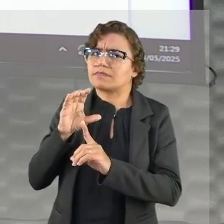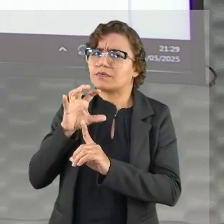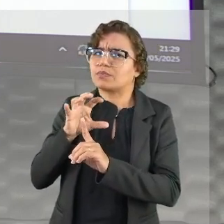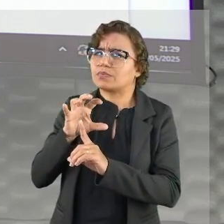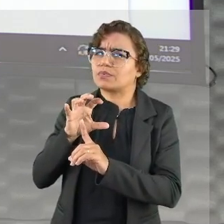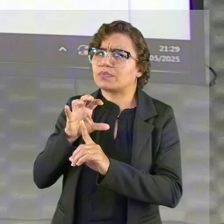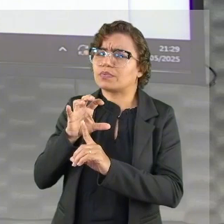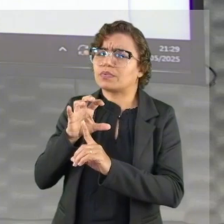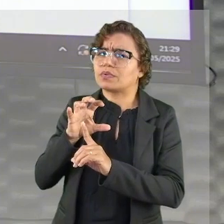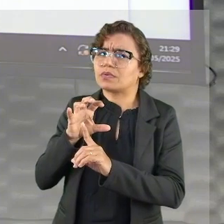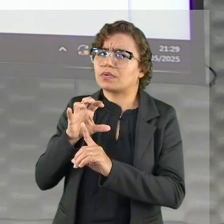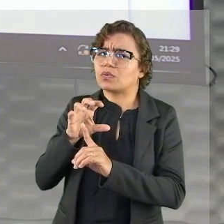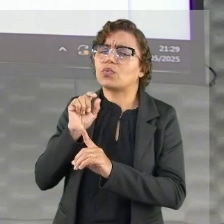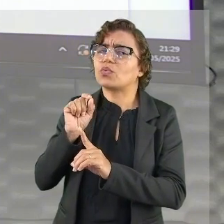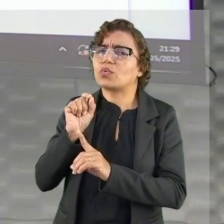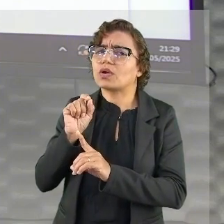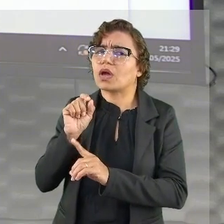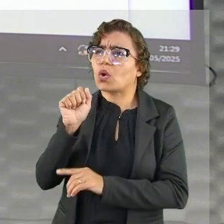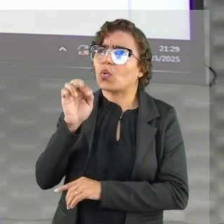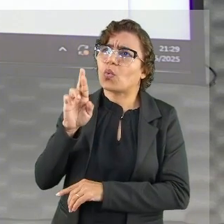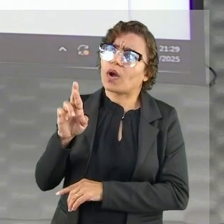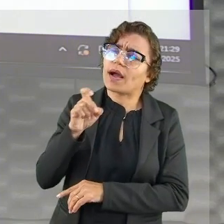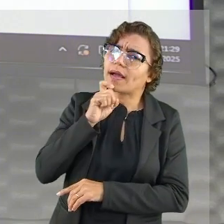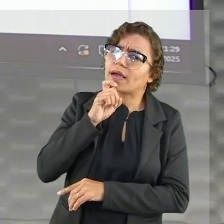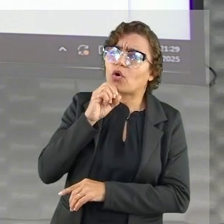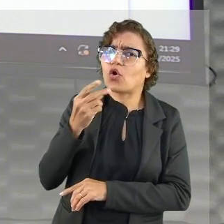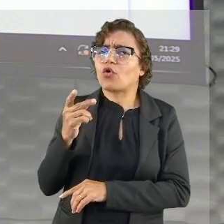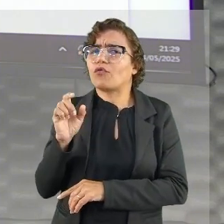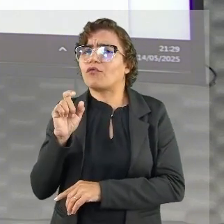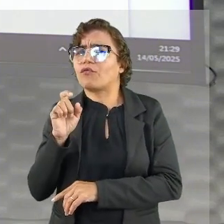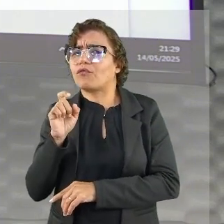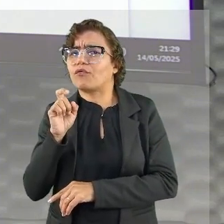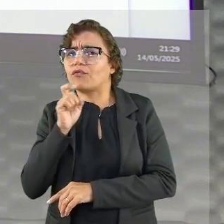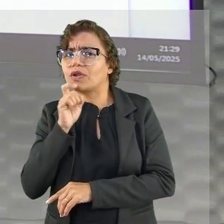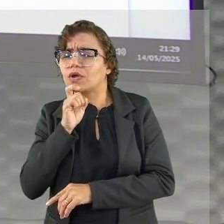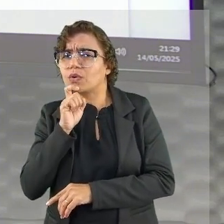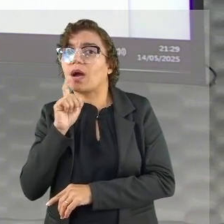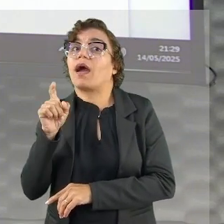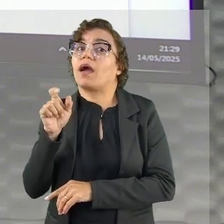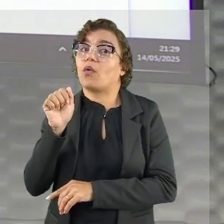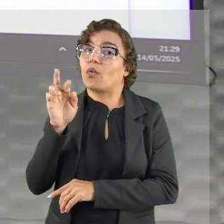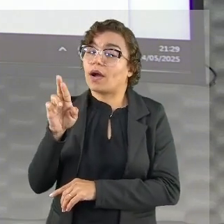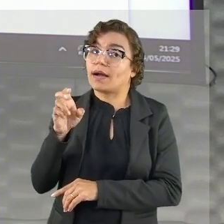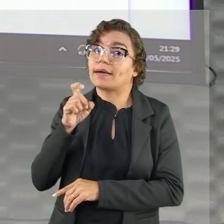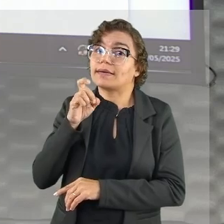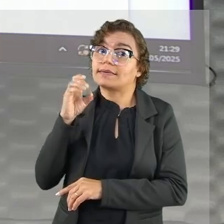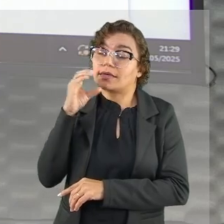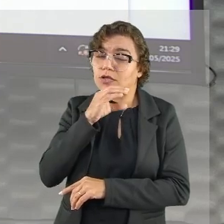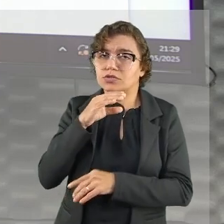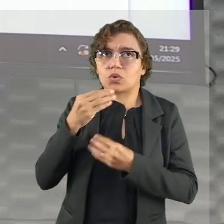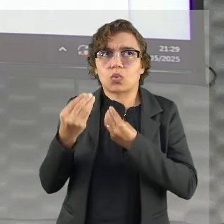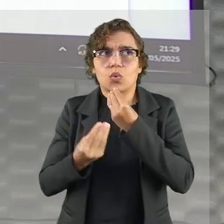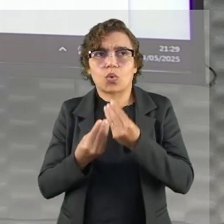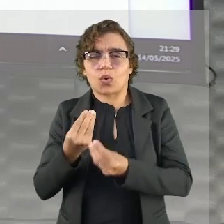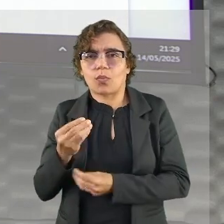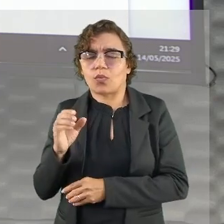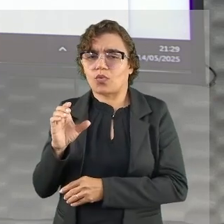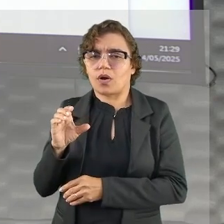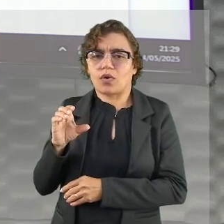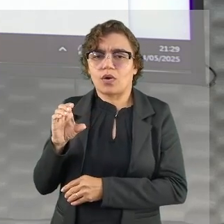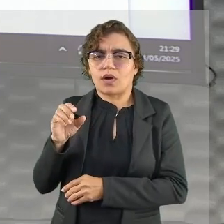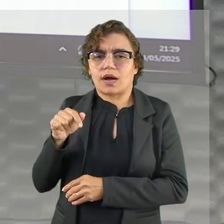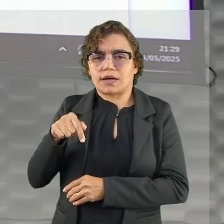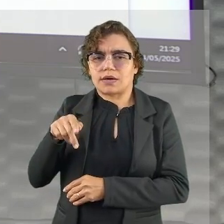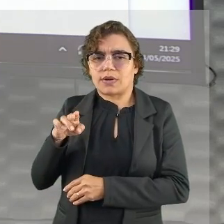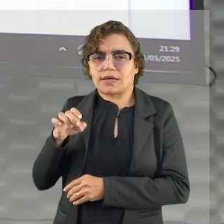quente. O ar que está quente, ele é mais denso ou ele é menos denso? E agora, como é que faz para eu saber? Lembra